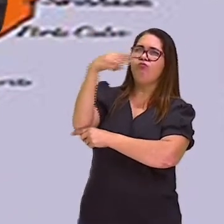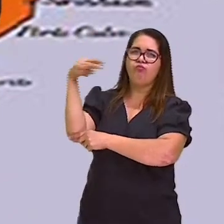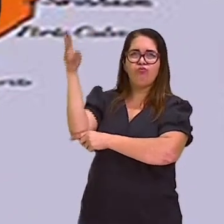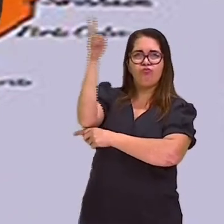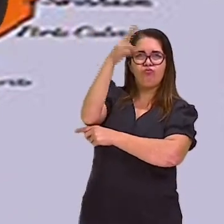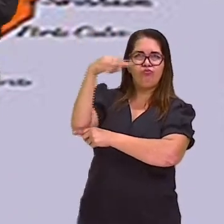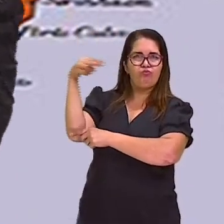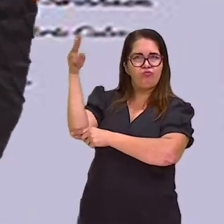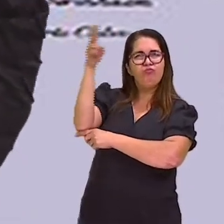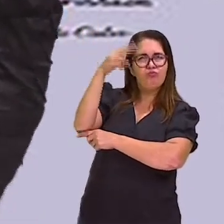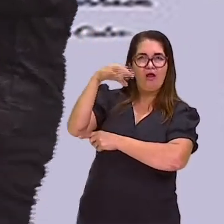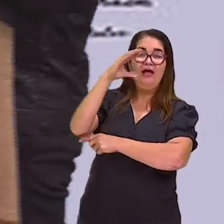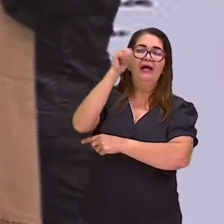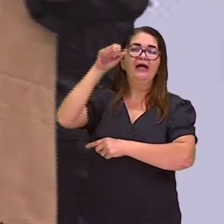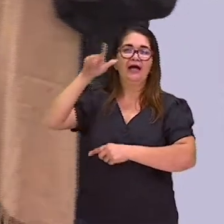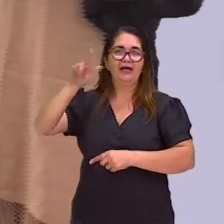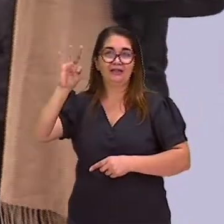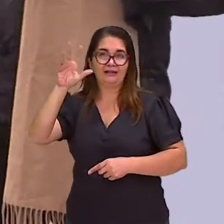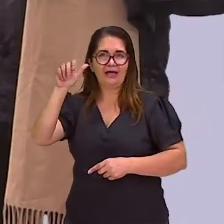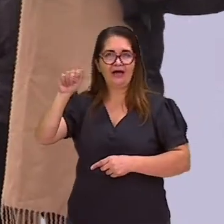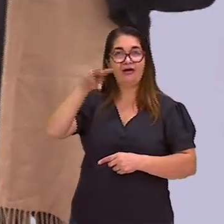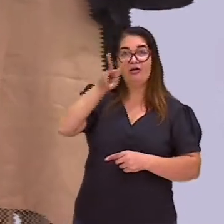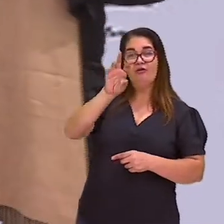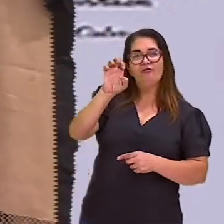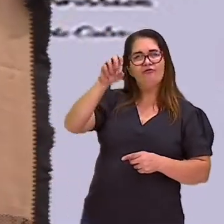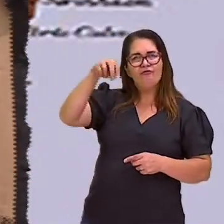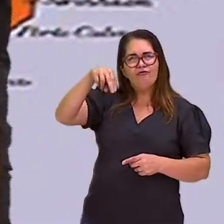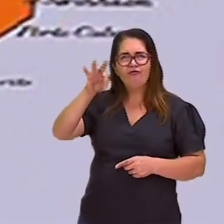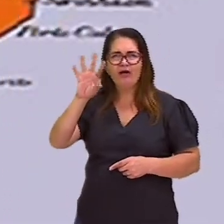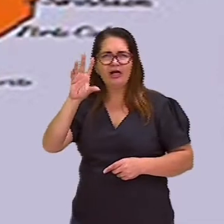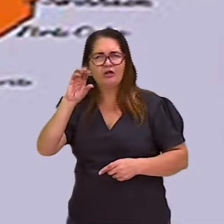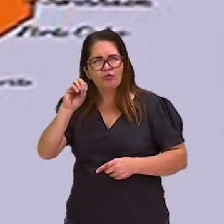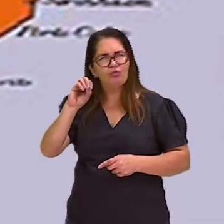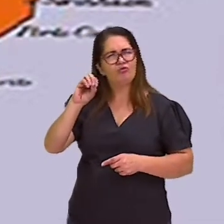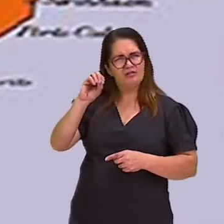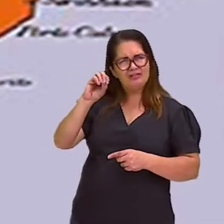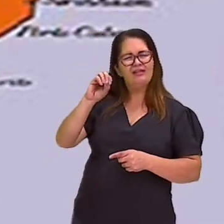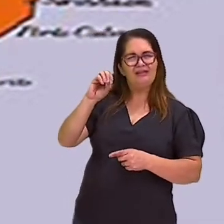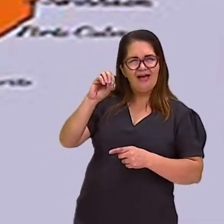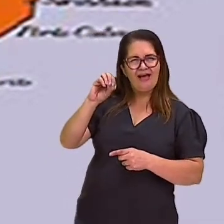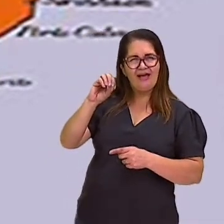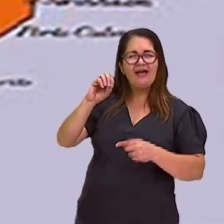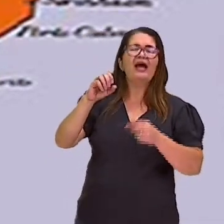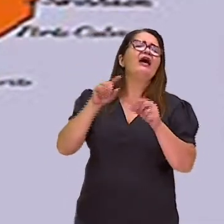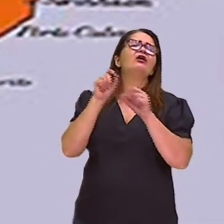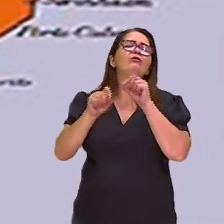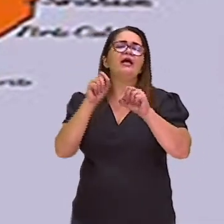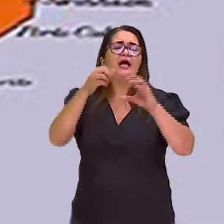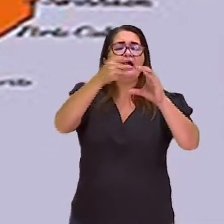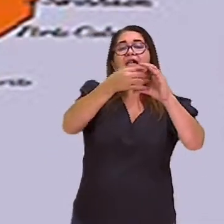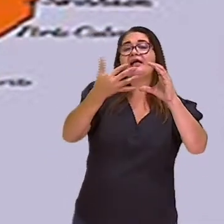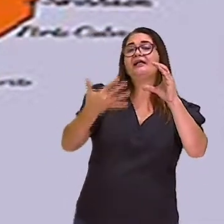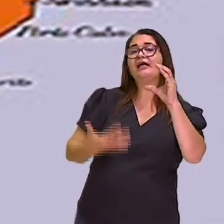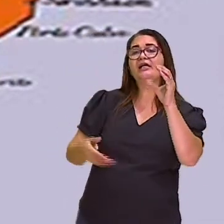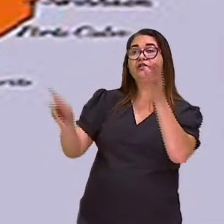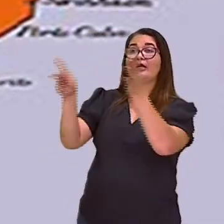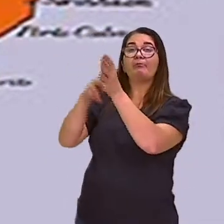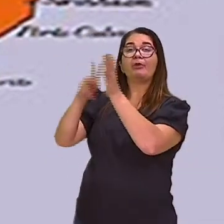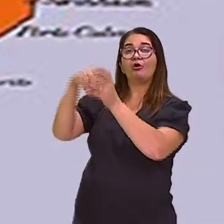Esses cataventos ou esses moinhos, eles são uma característica dos holandeses, da